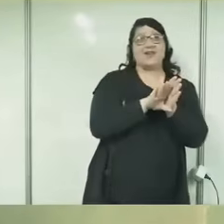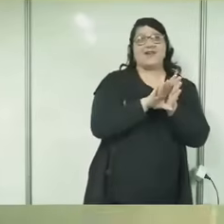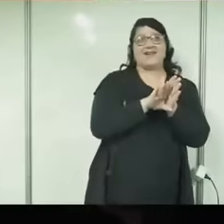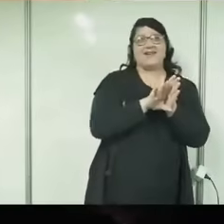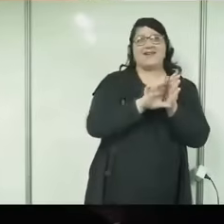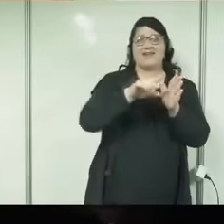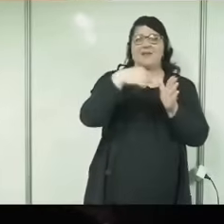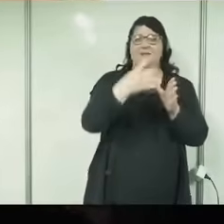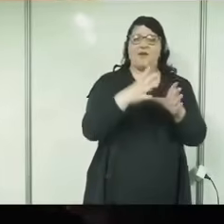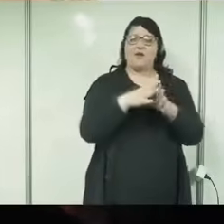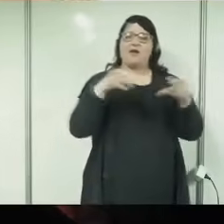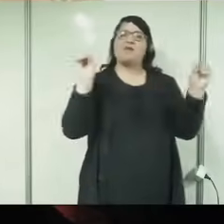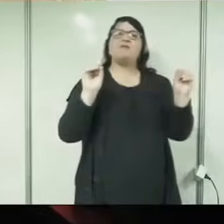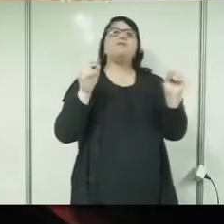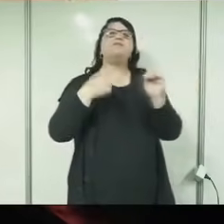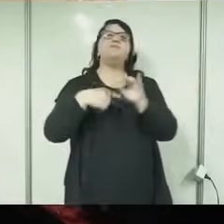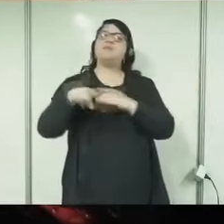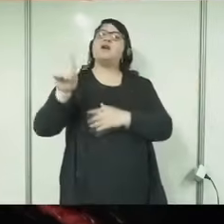essa aqui, ó.